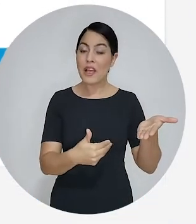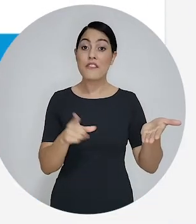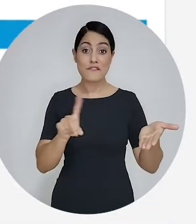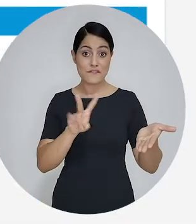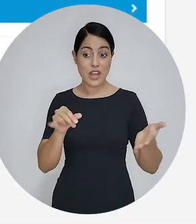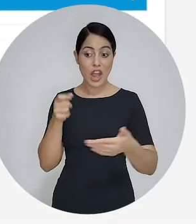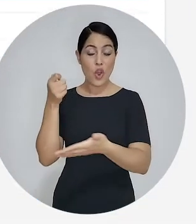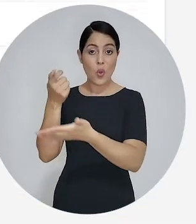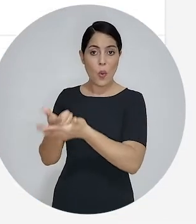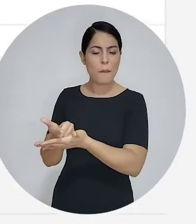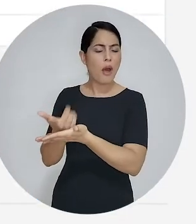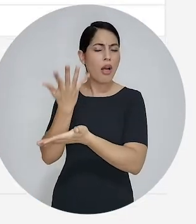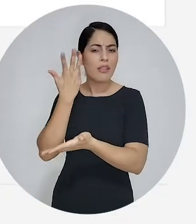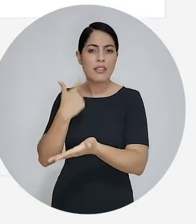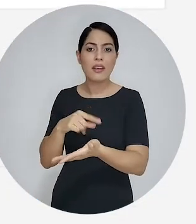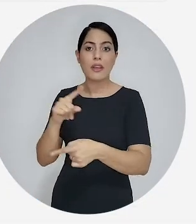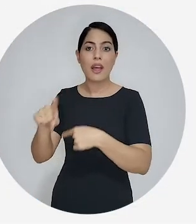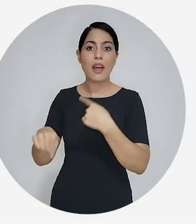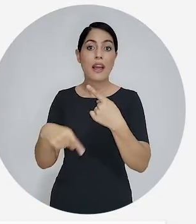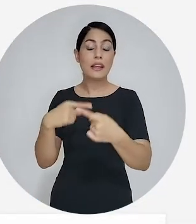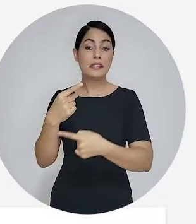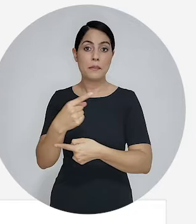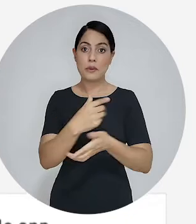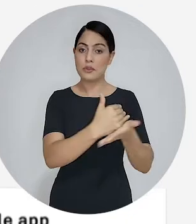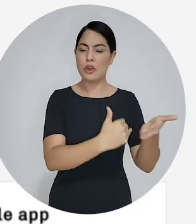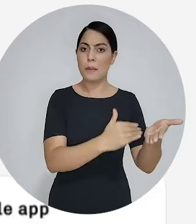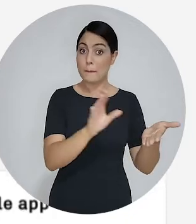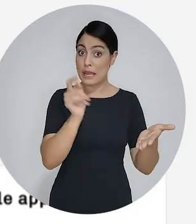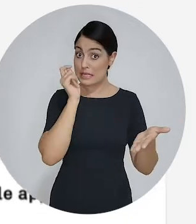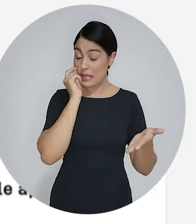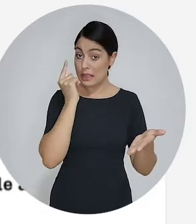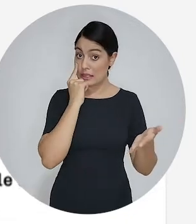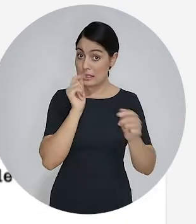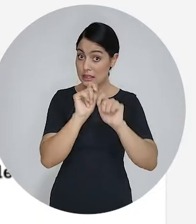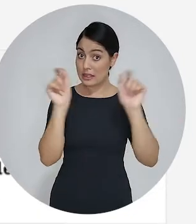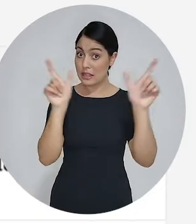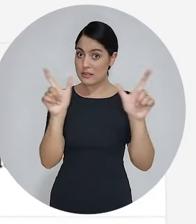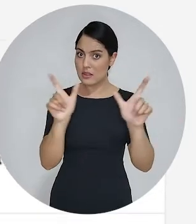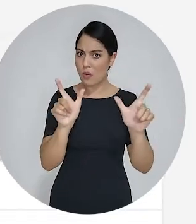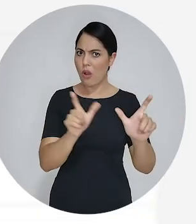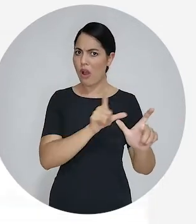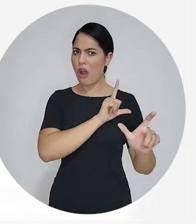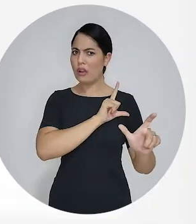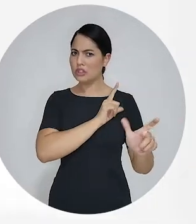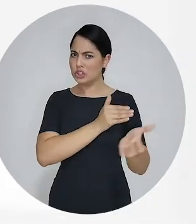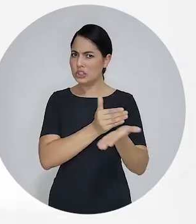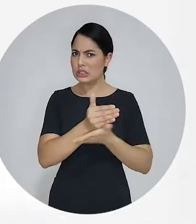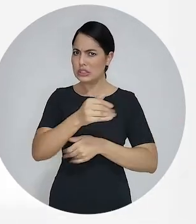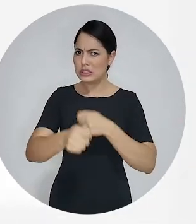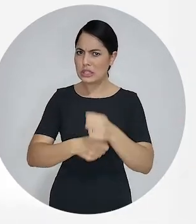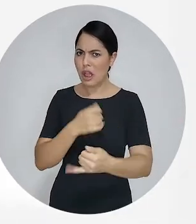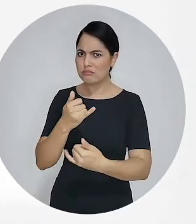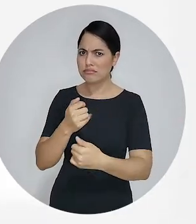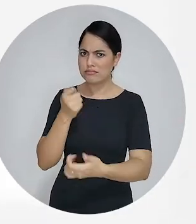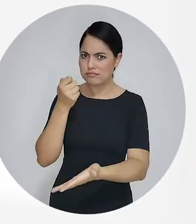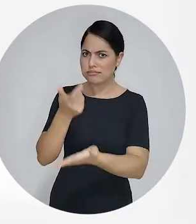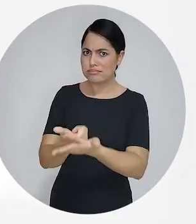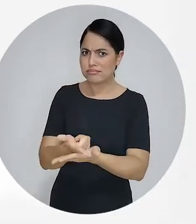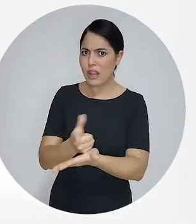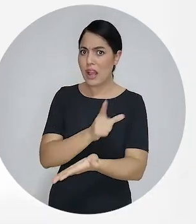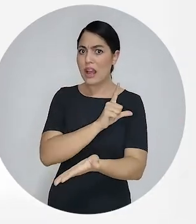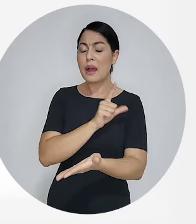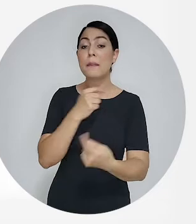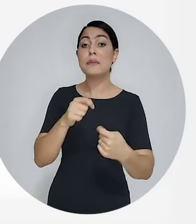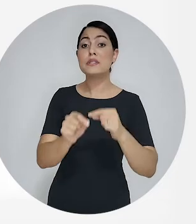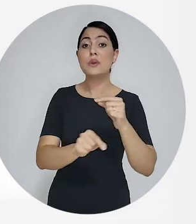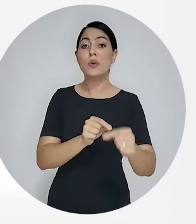Zero, onde as compras deverão ser realizadas normalmente. Mas atenção, é recomendado que antes de iniciar qualquer